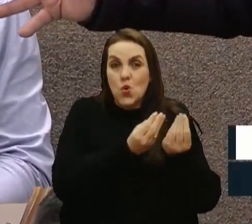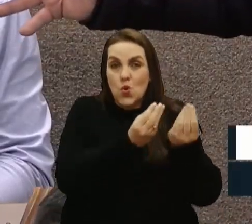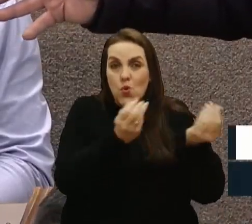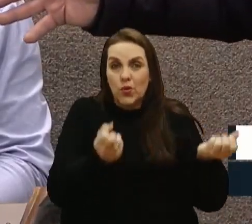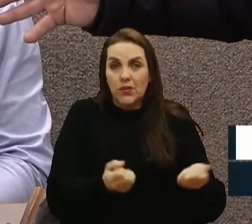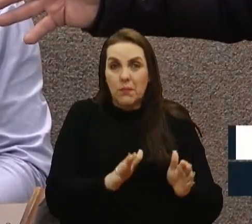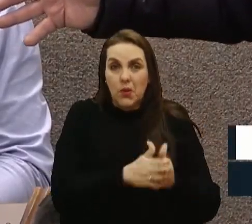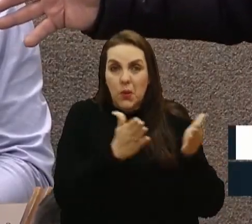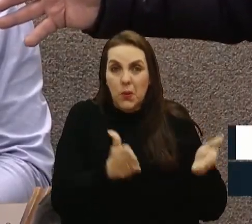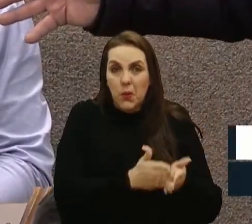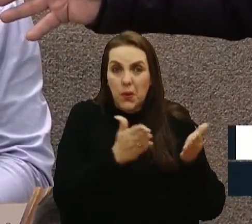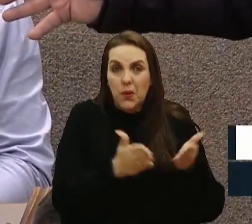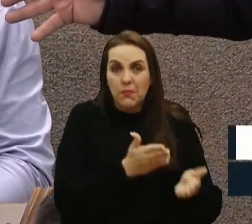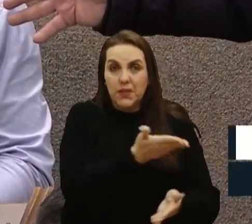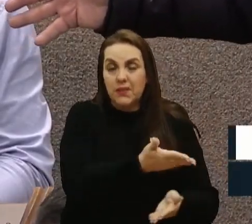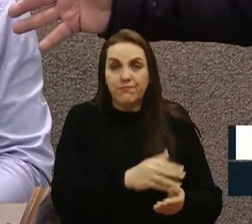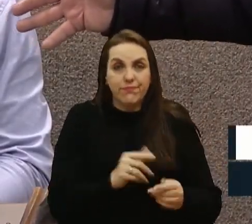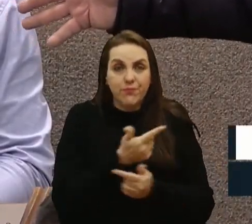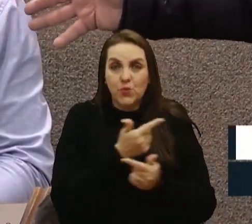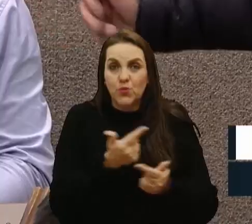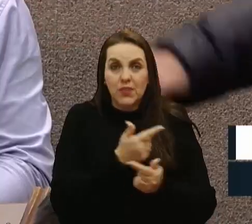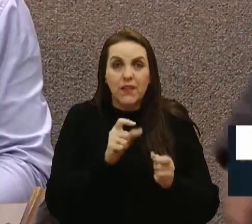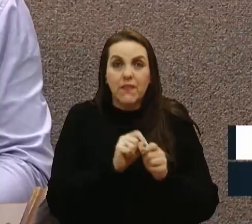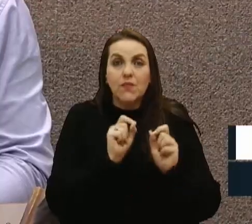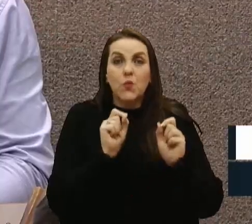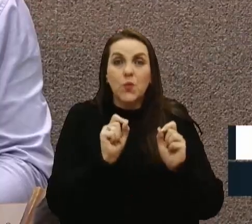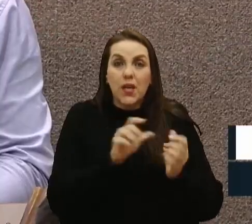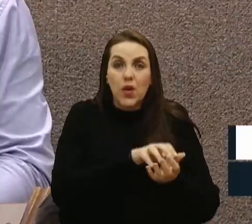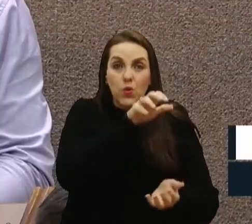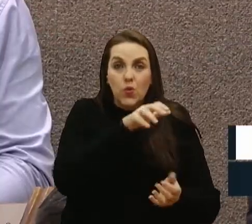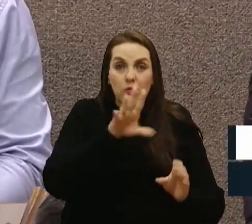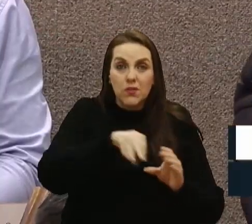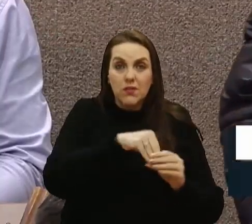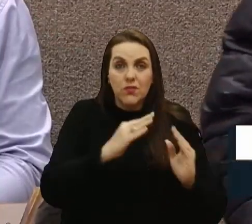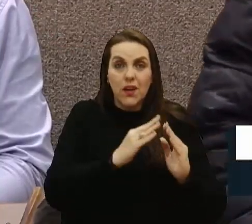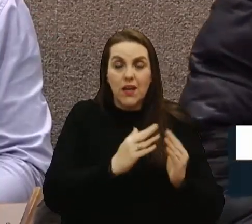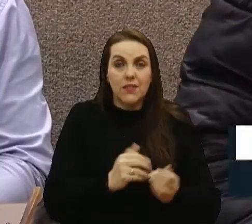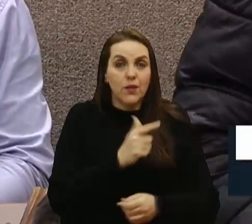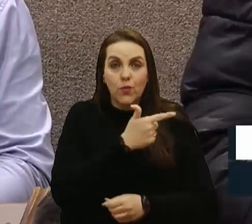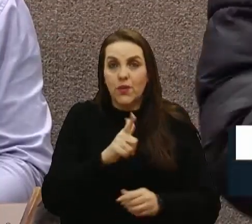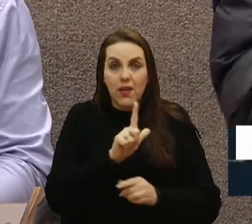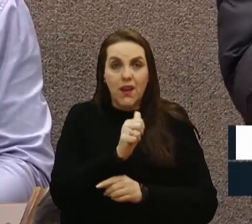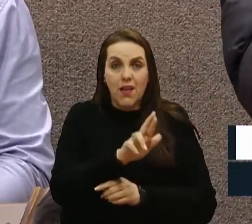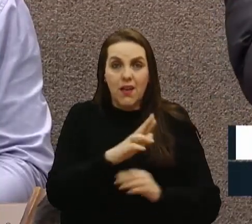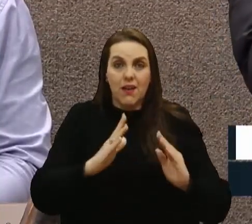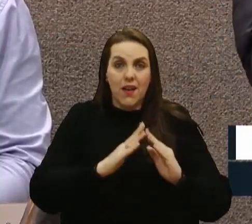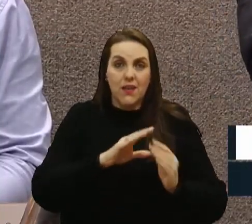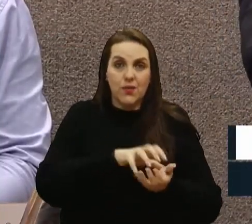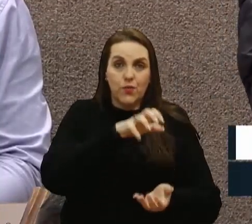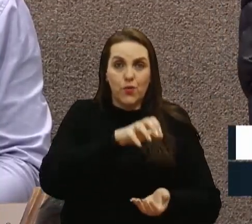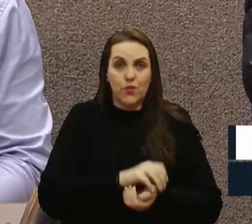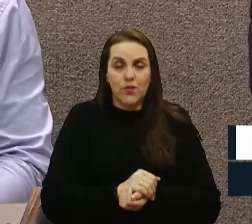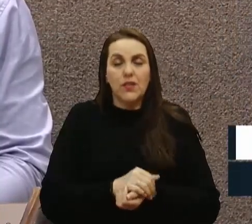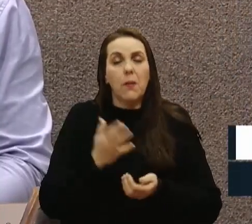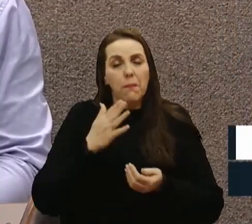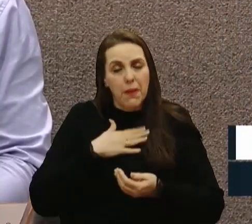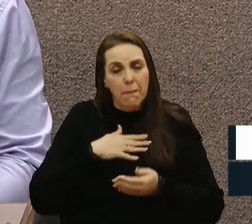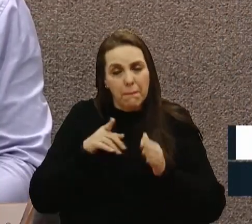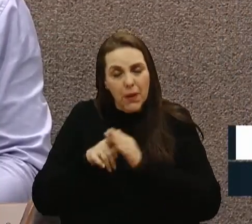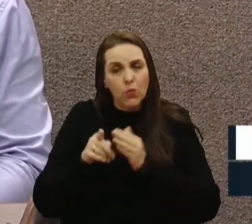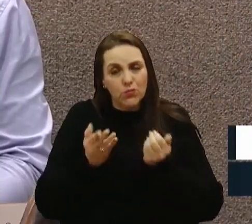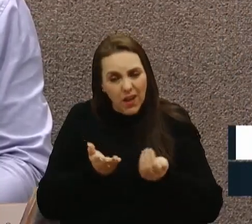de pobres, que não tem mais o que fazer com o idoso em casa, nós não temos casas lares. Então leve esse meu